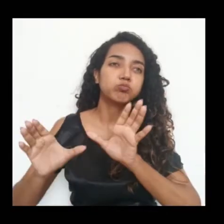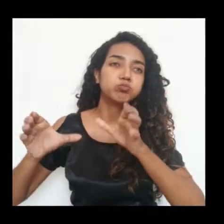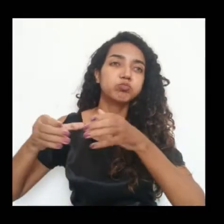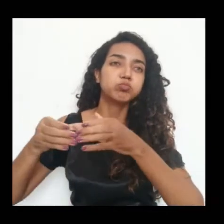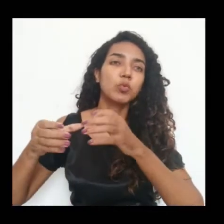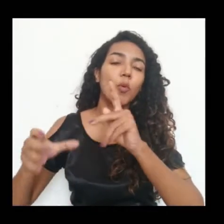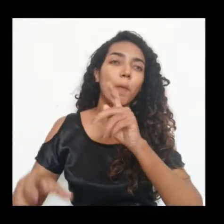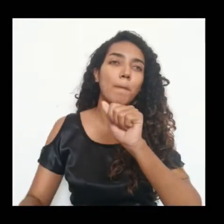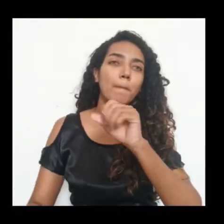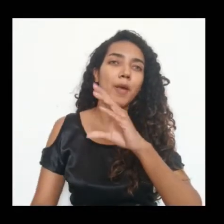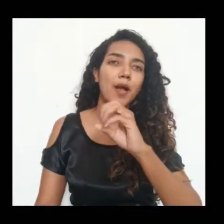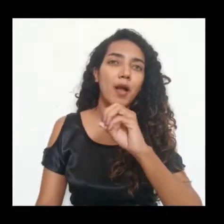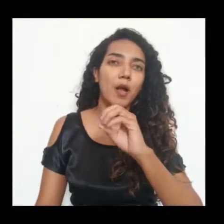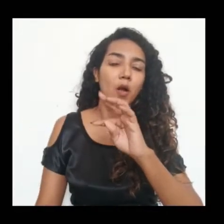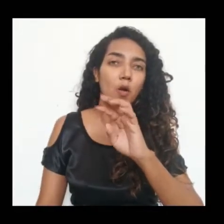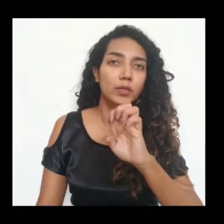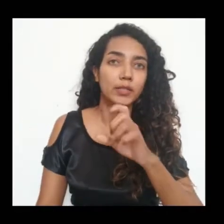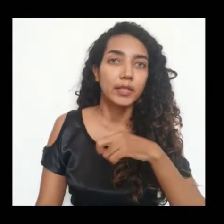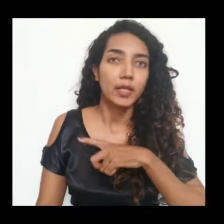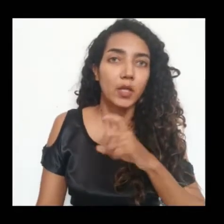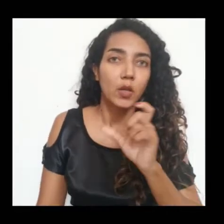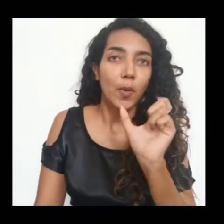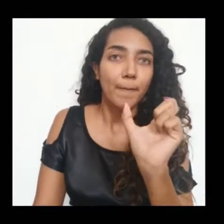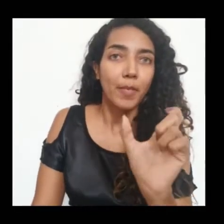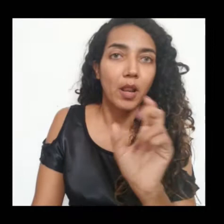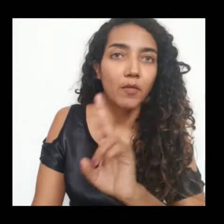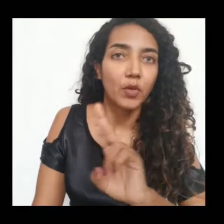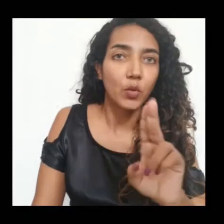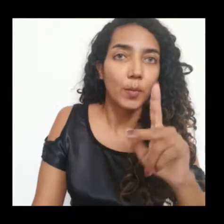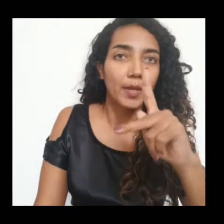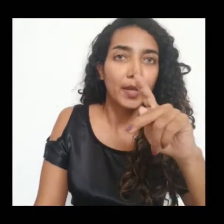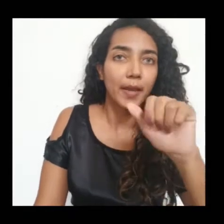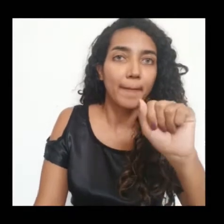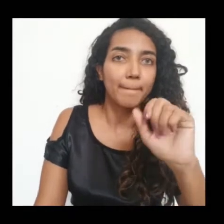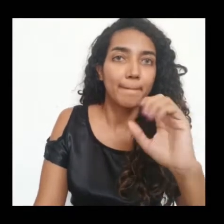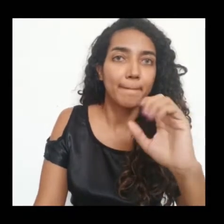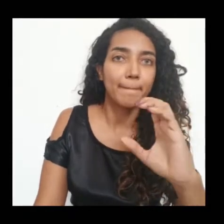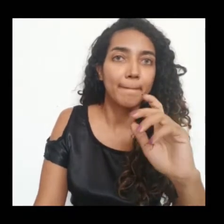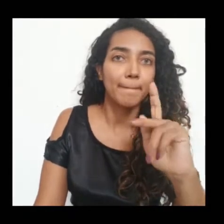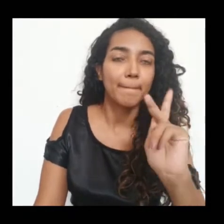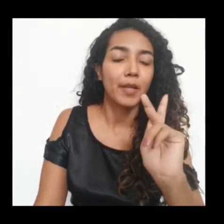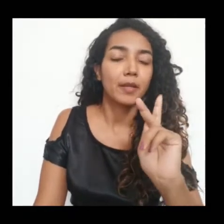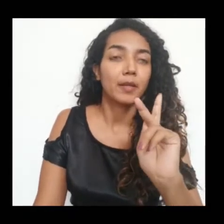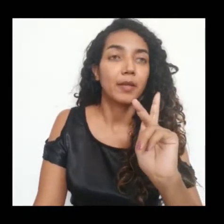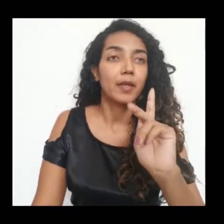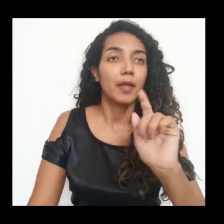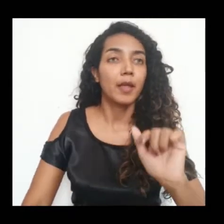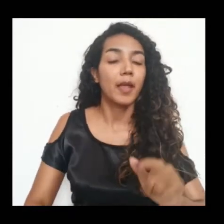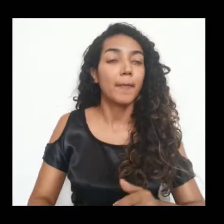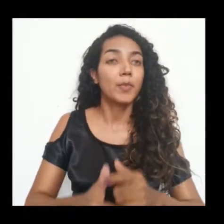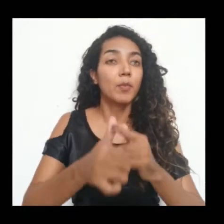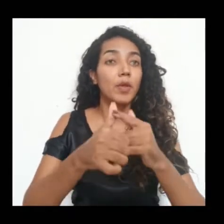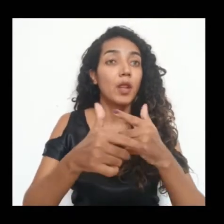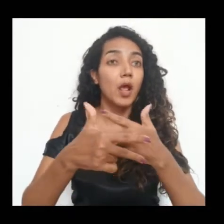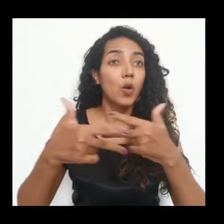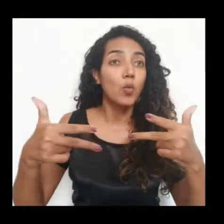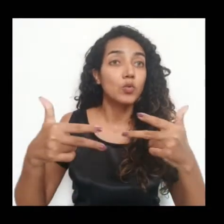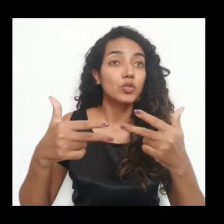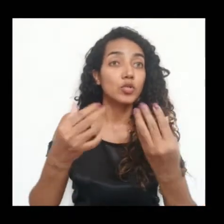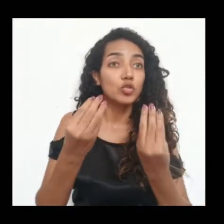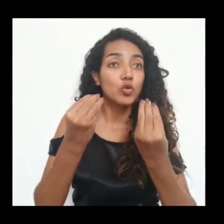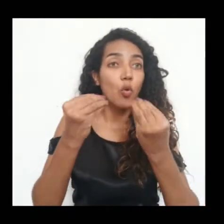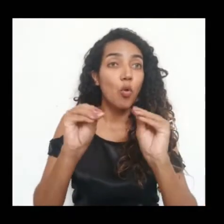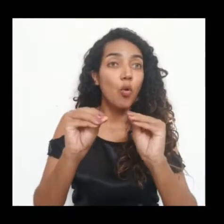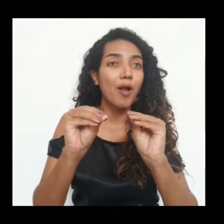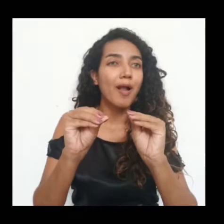é digamos, a primeira diretiva, o primeiro comando que você coloca lá no seu arquivo, no seu .java,